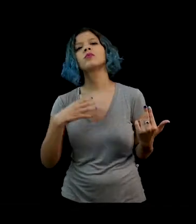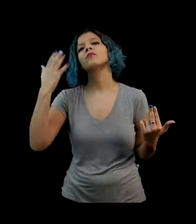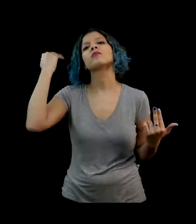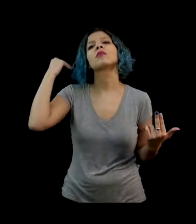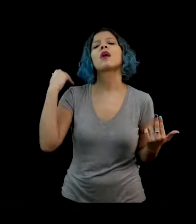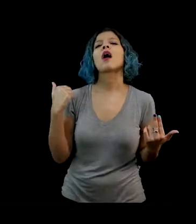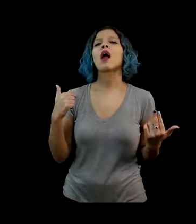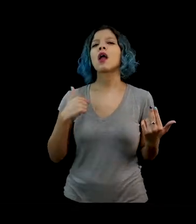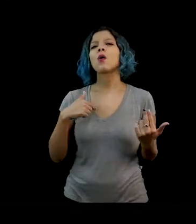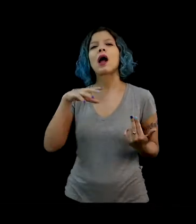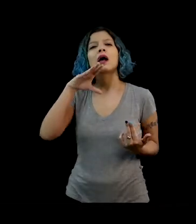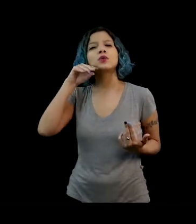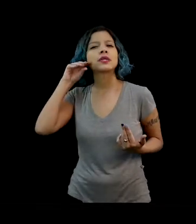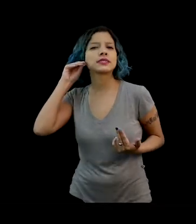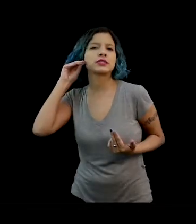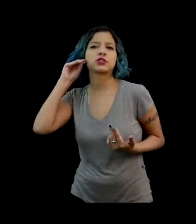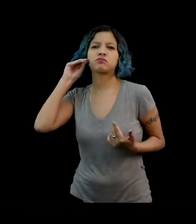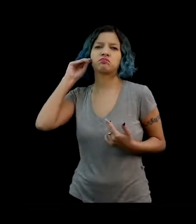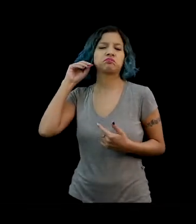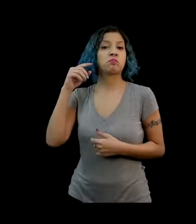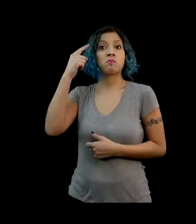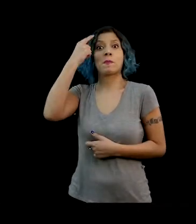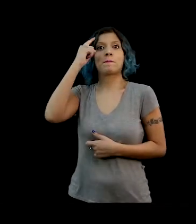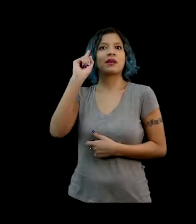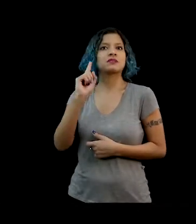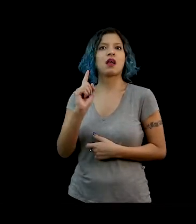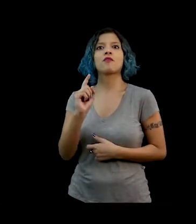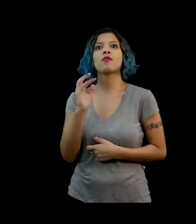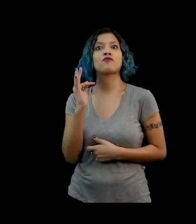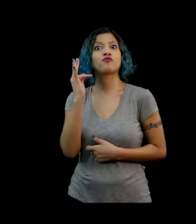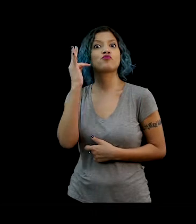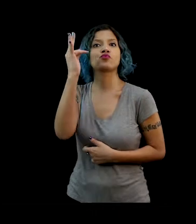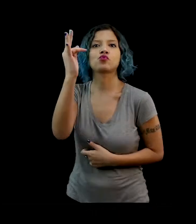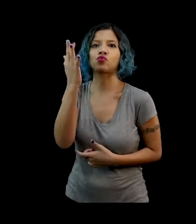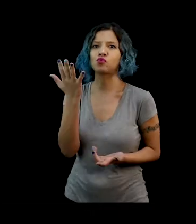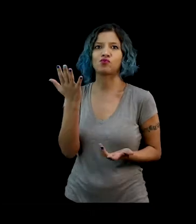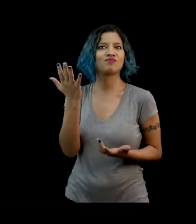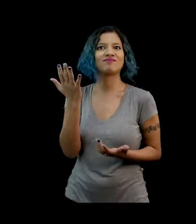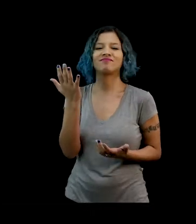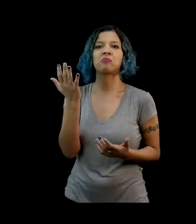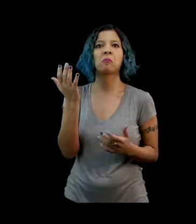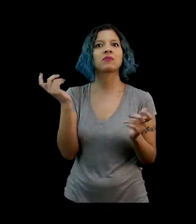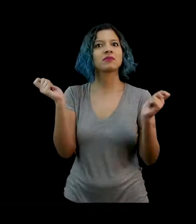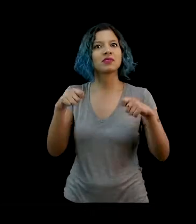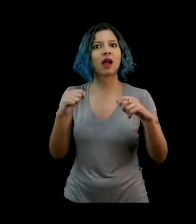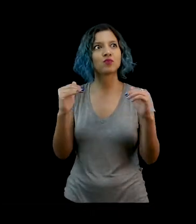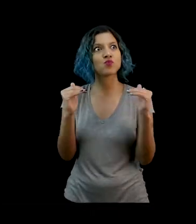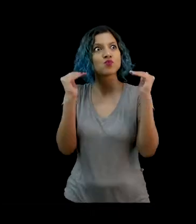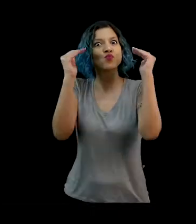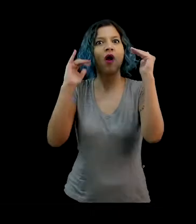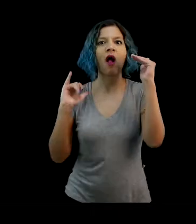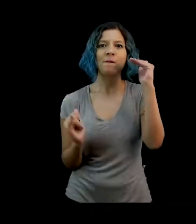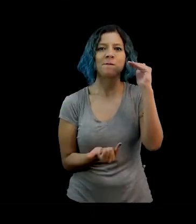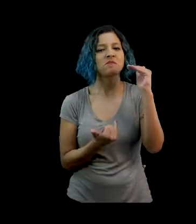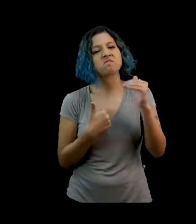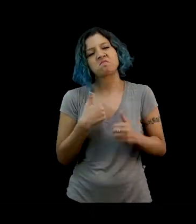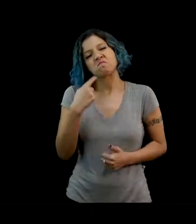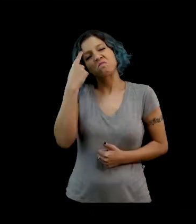quando era adolescente mas não sabia que so poderia ser levado a última potência né E